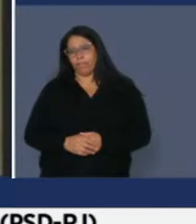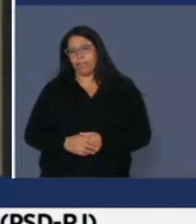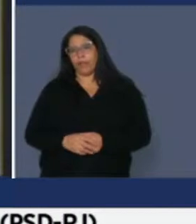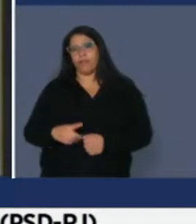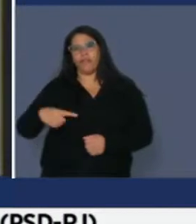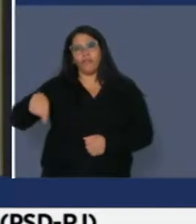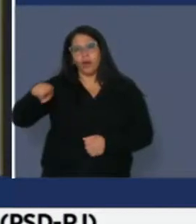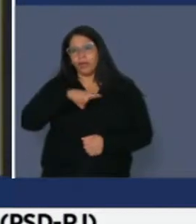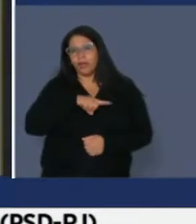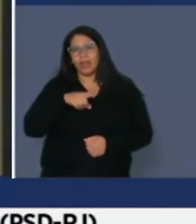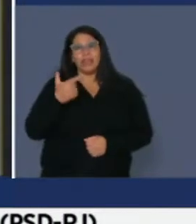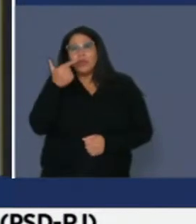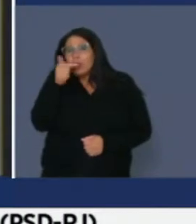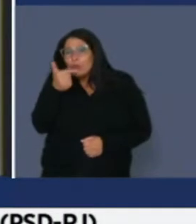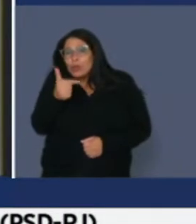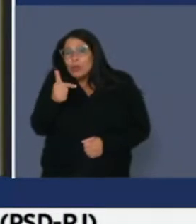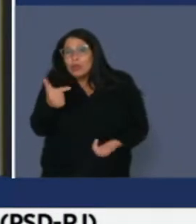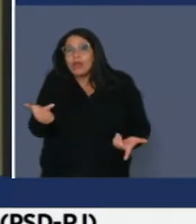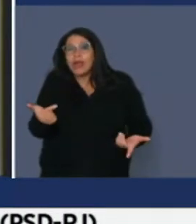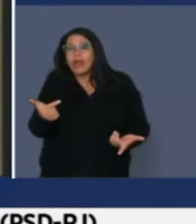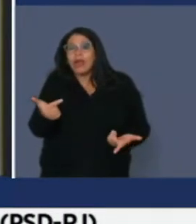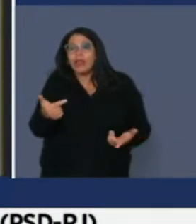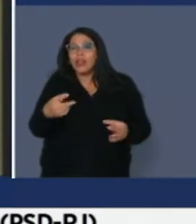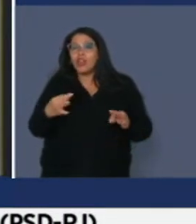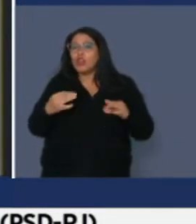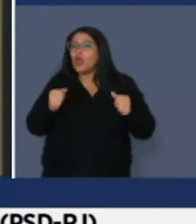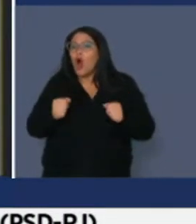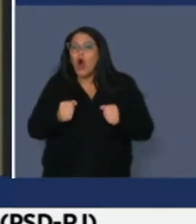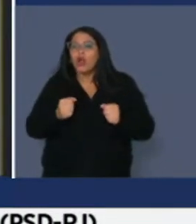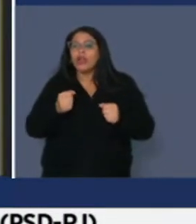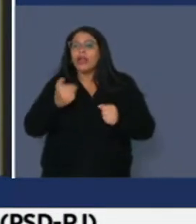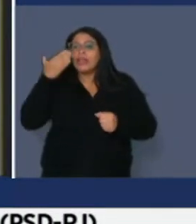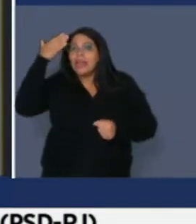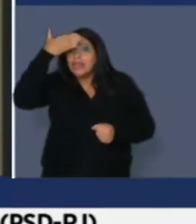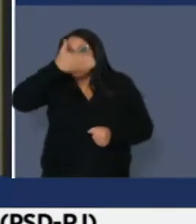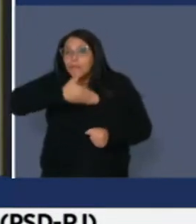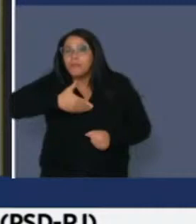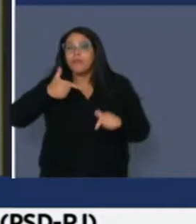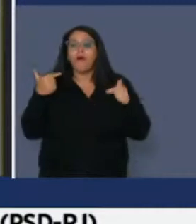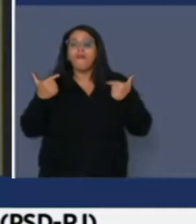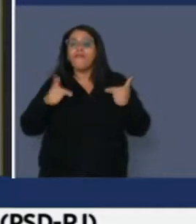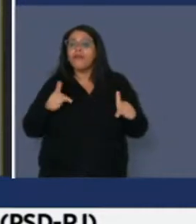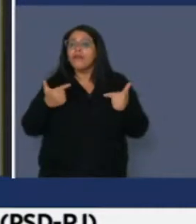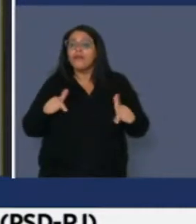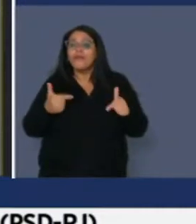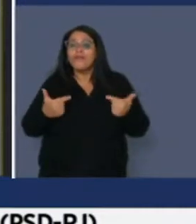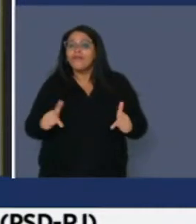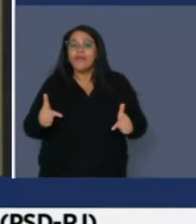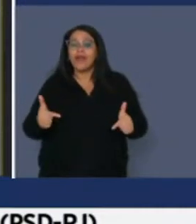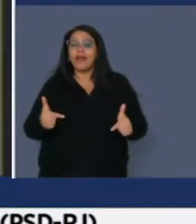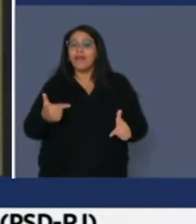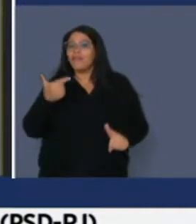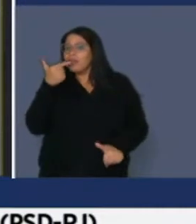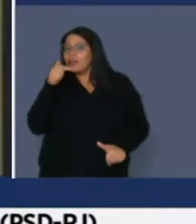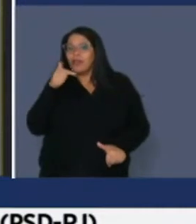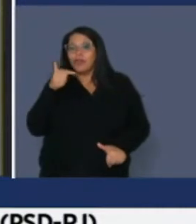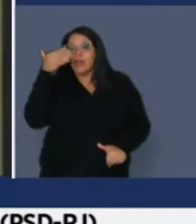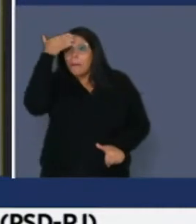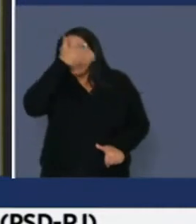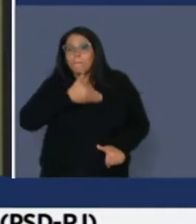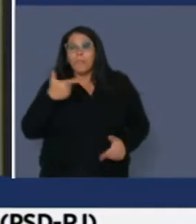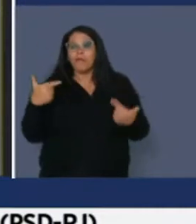Vocês não têm todos os elementos. Eu vou repetir, vocês não têm todos